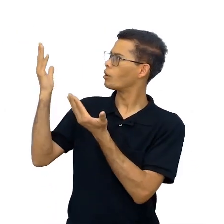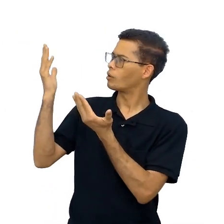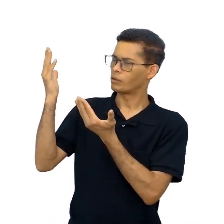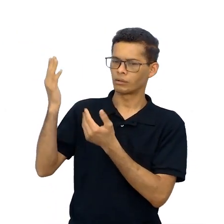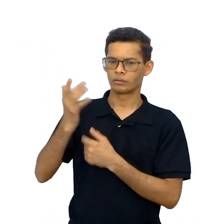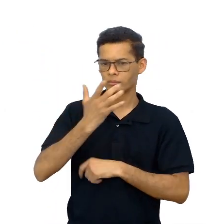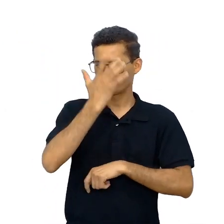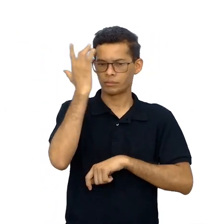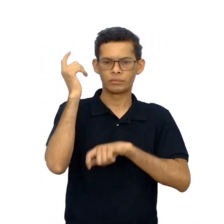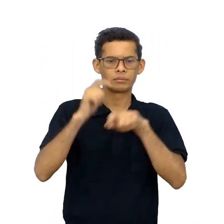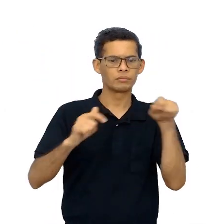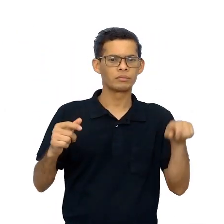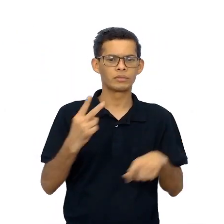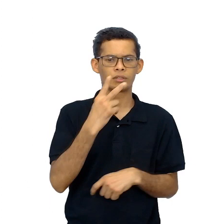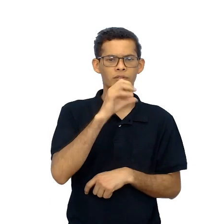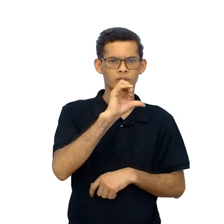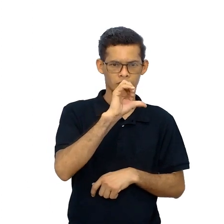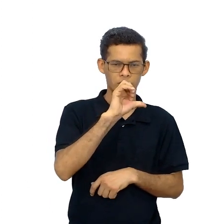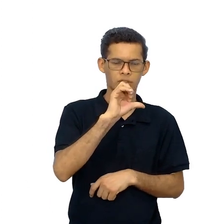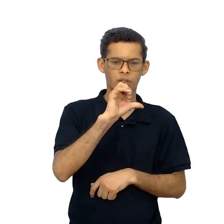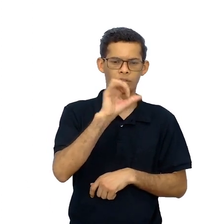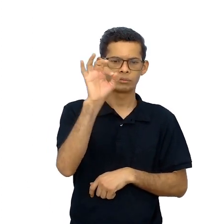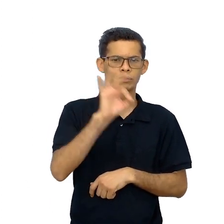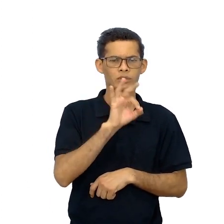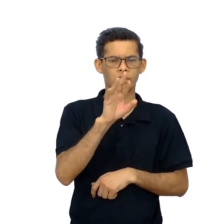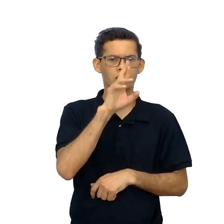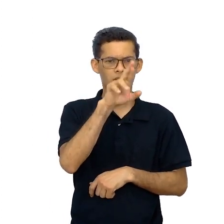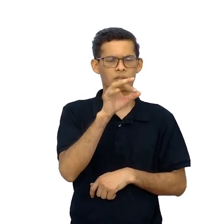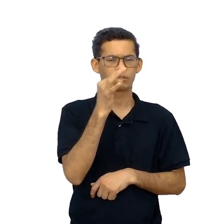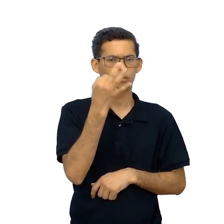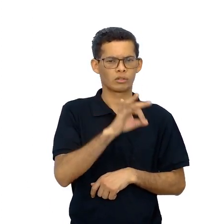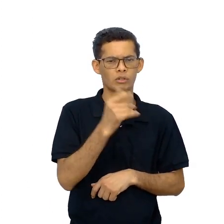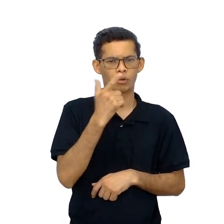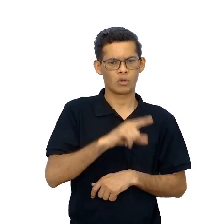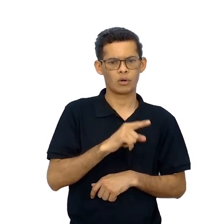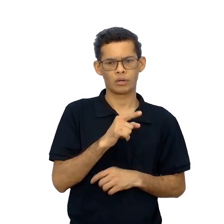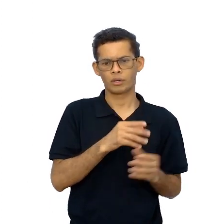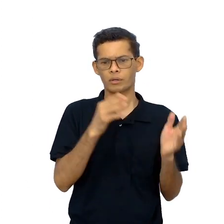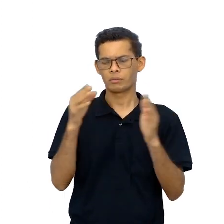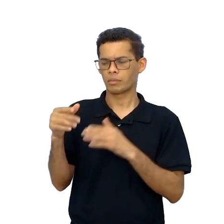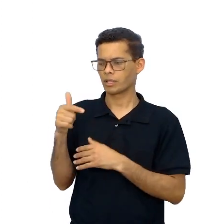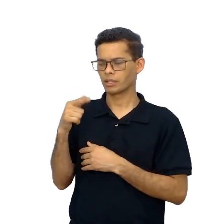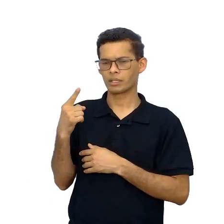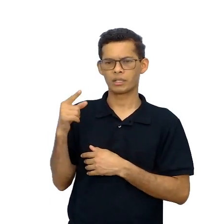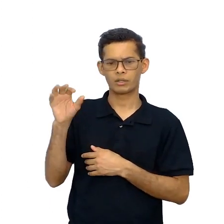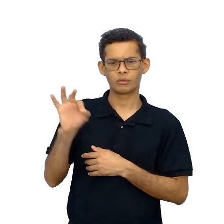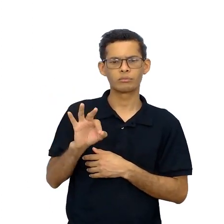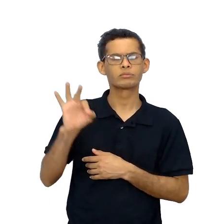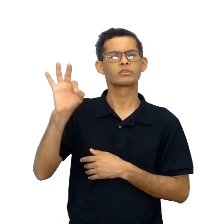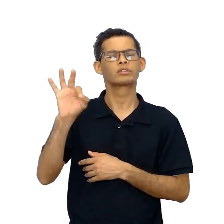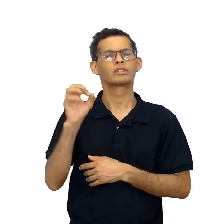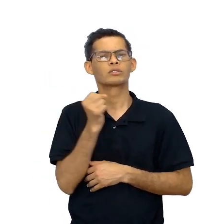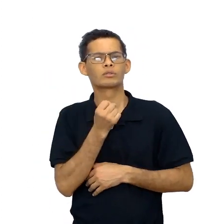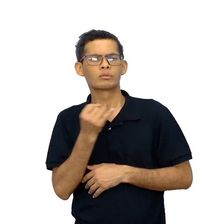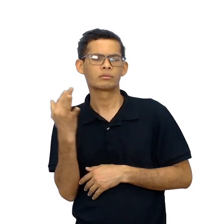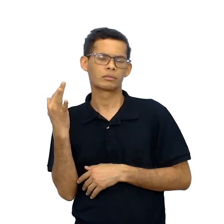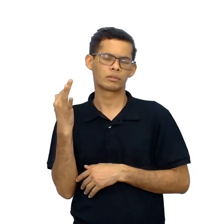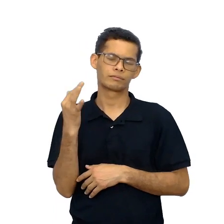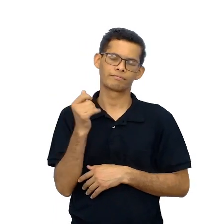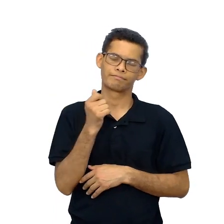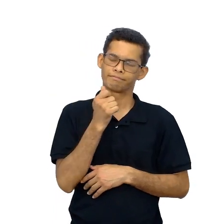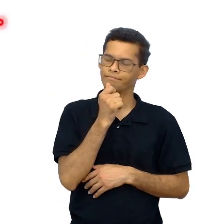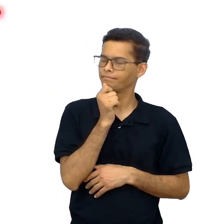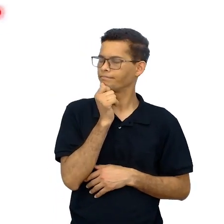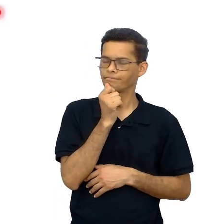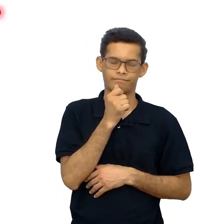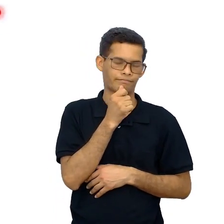apenas por cento dos estudantes acertaram essa atividade, tá certo? Dessa determinada escola. 71 ainda, lá na